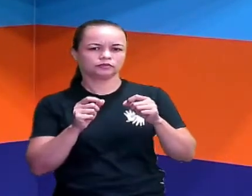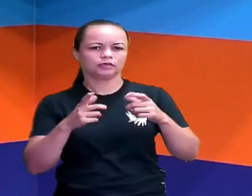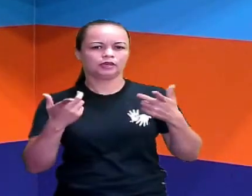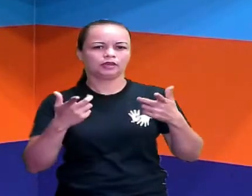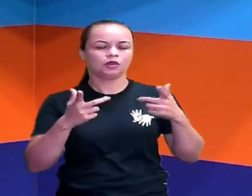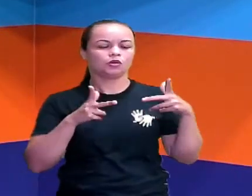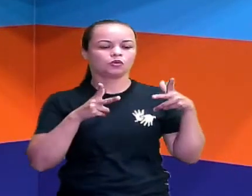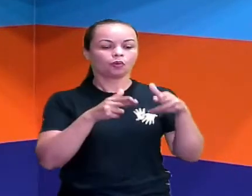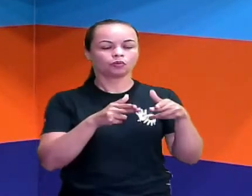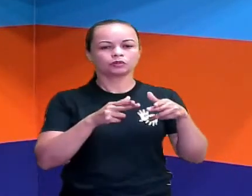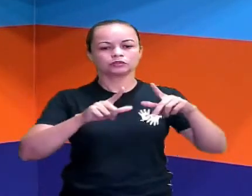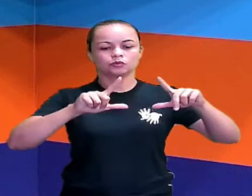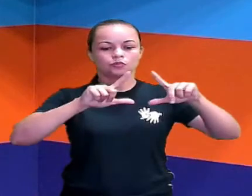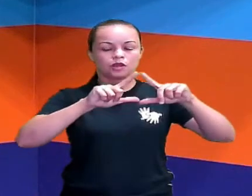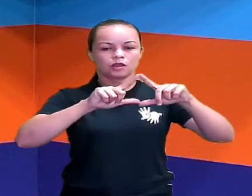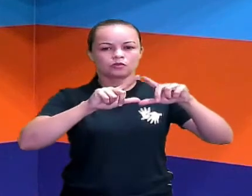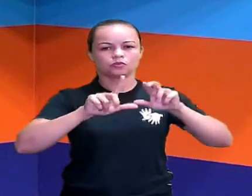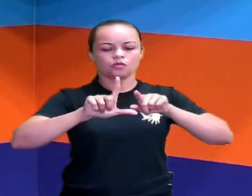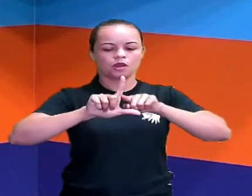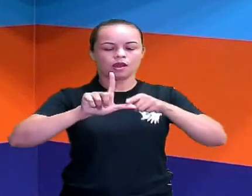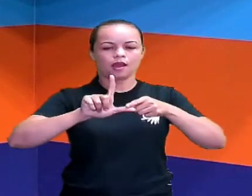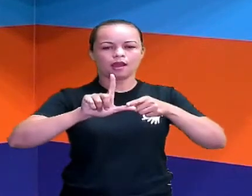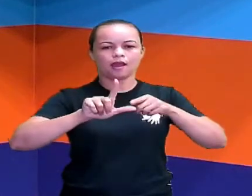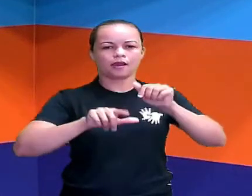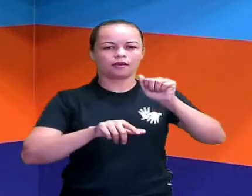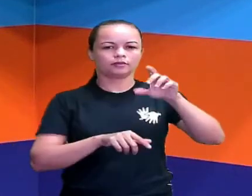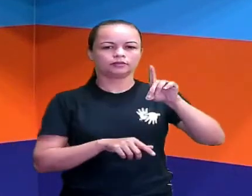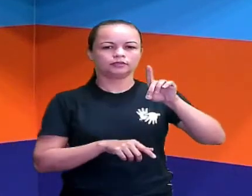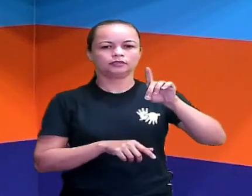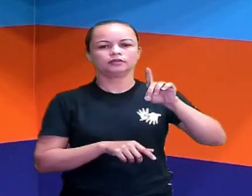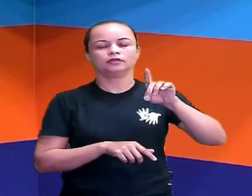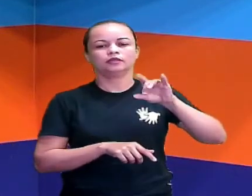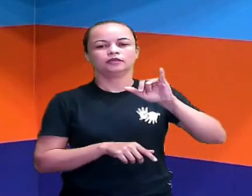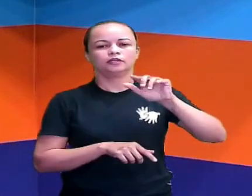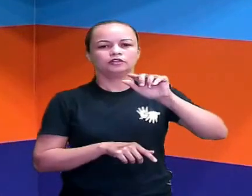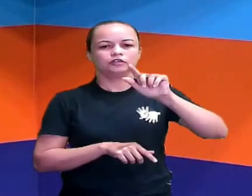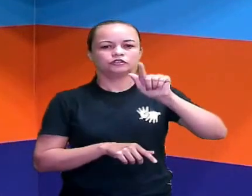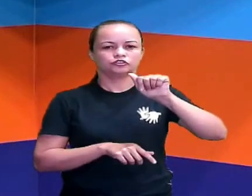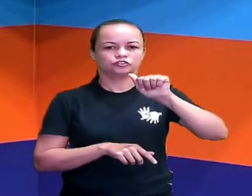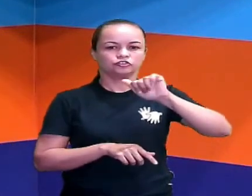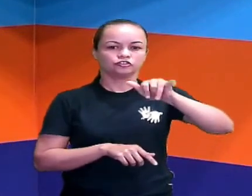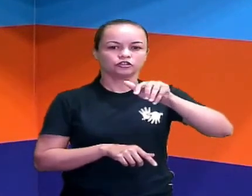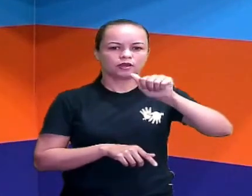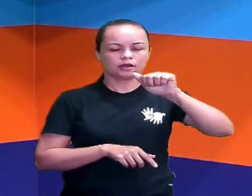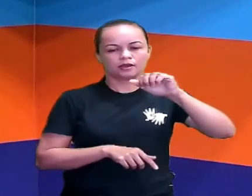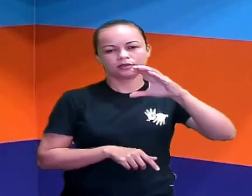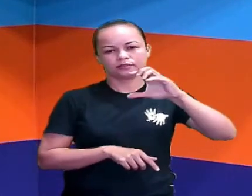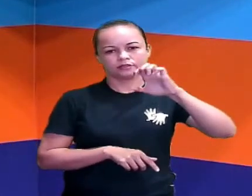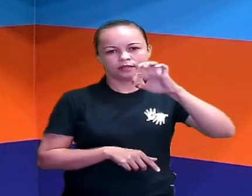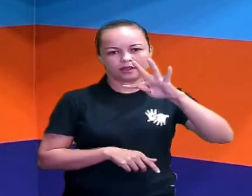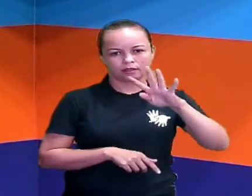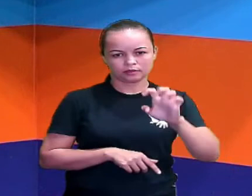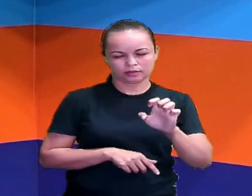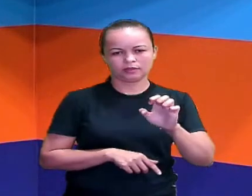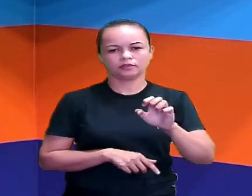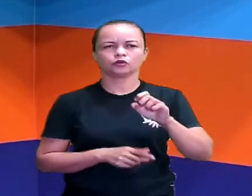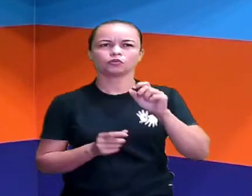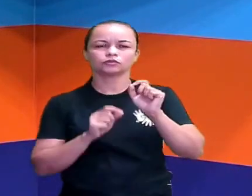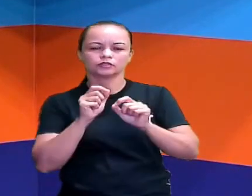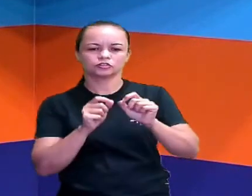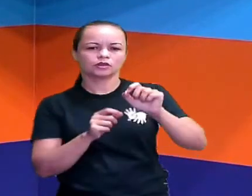um ângulo adjacente e um ângulo oposto a esse lado congruente, ou seja,